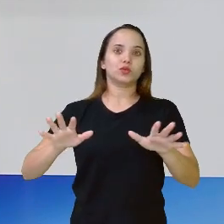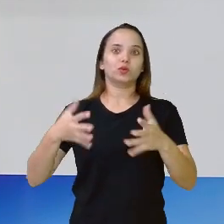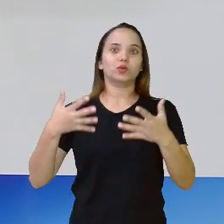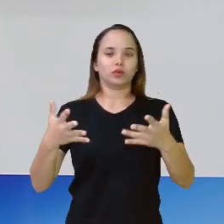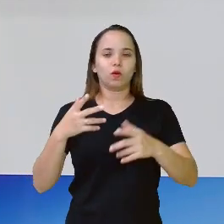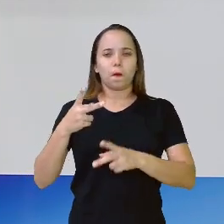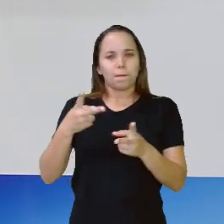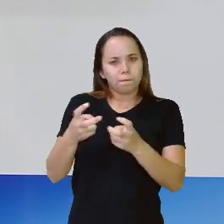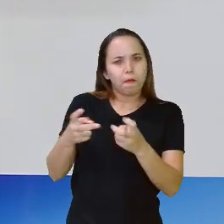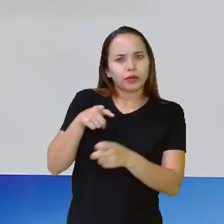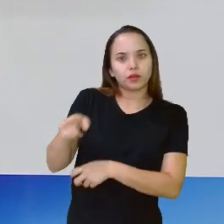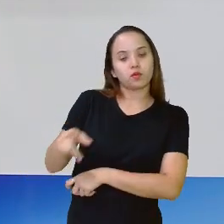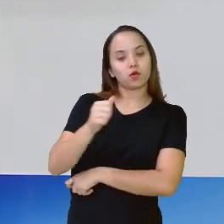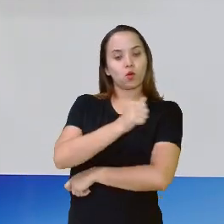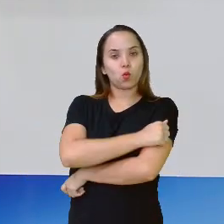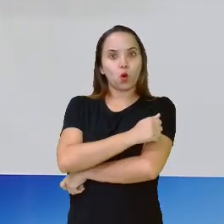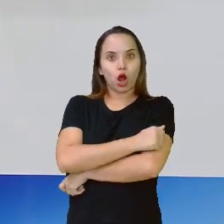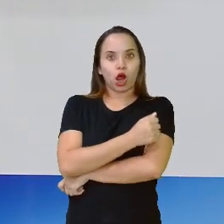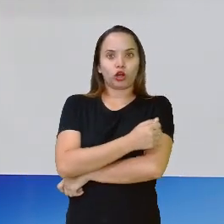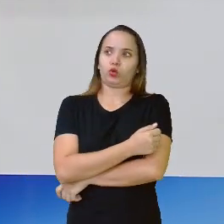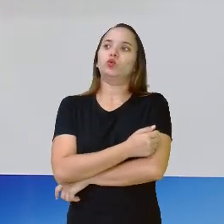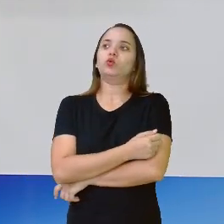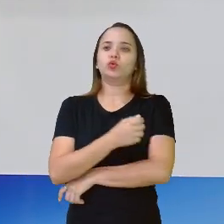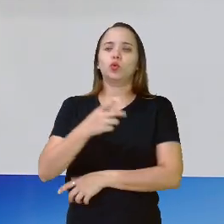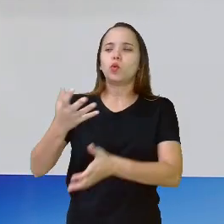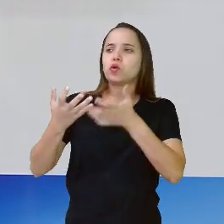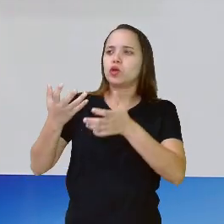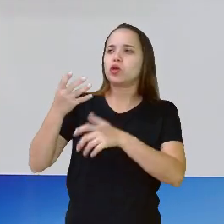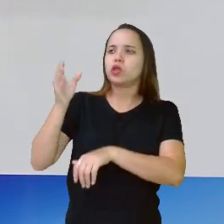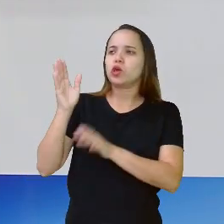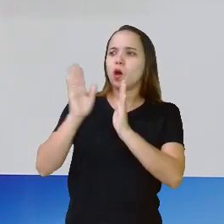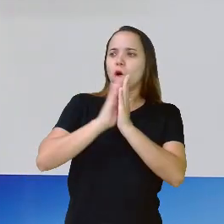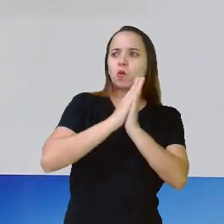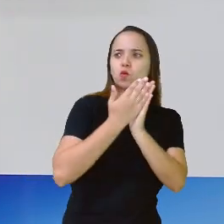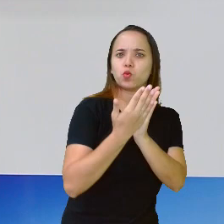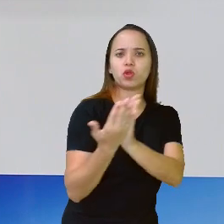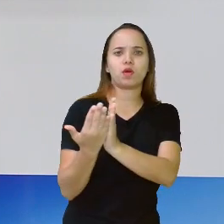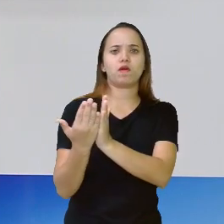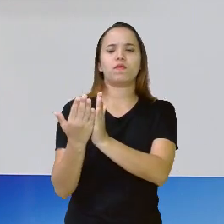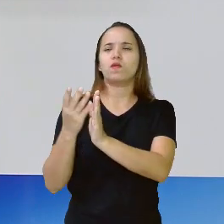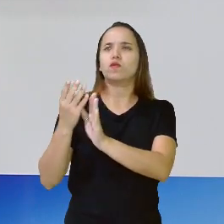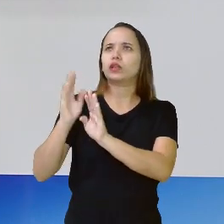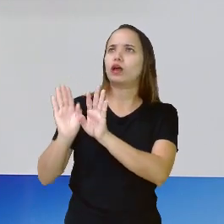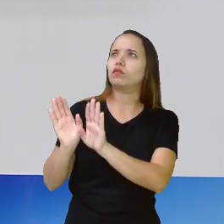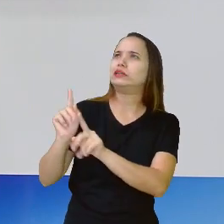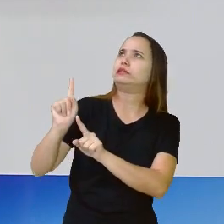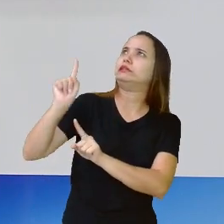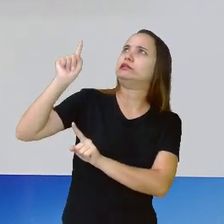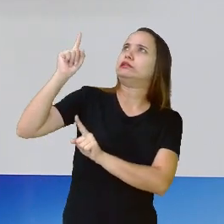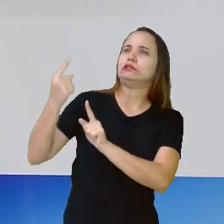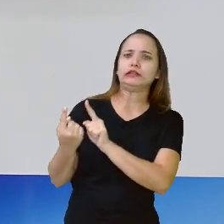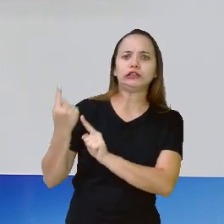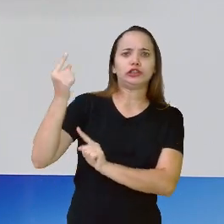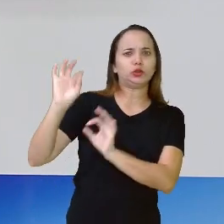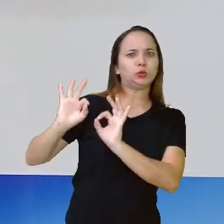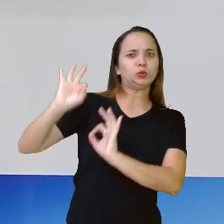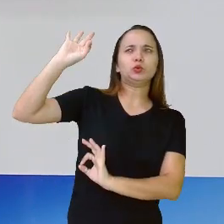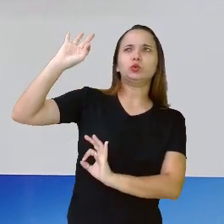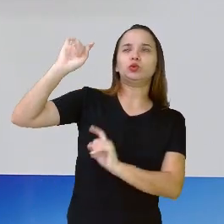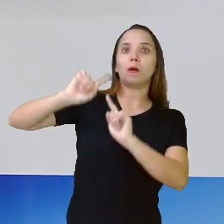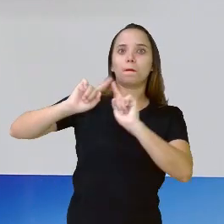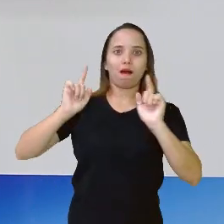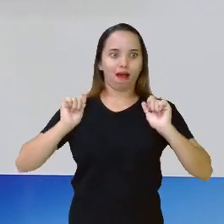queria utilizar o livro que estava acima. Lá em cima ele não conseguia pegar. Mas a atitude muda tudo.